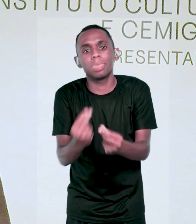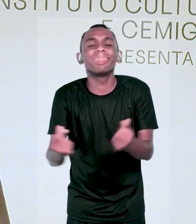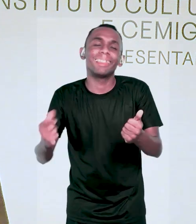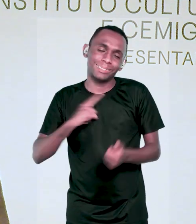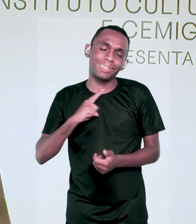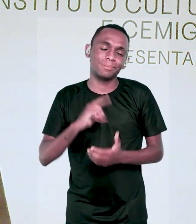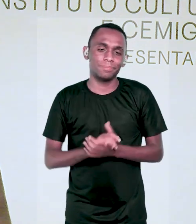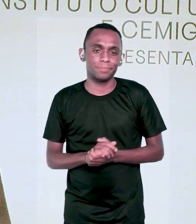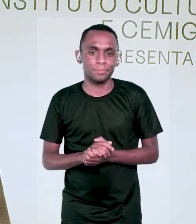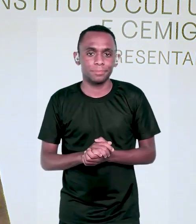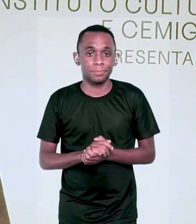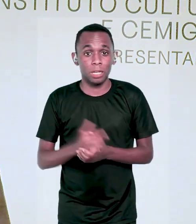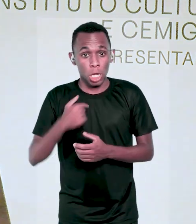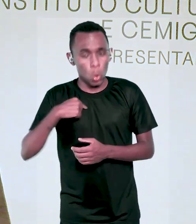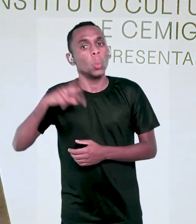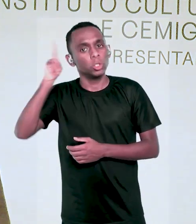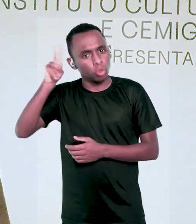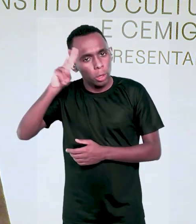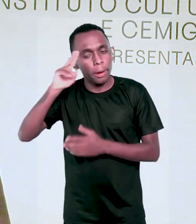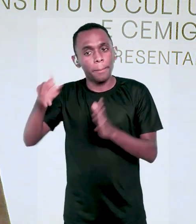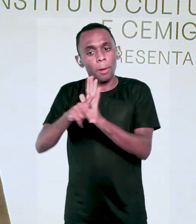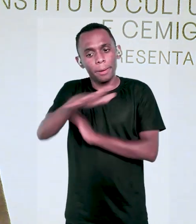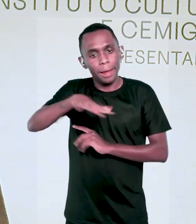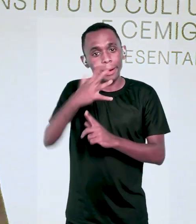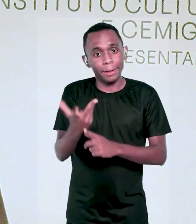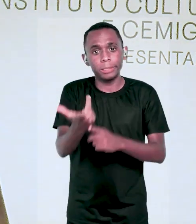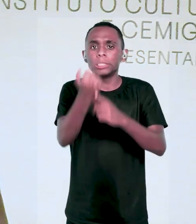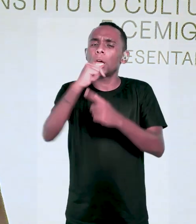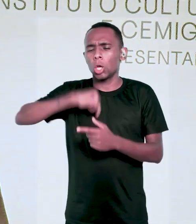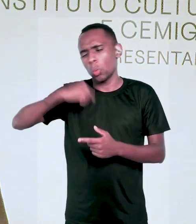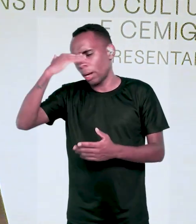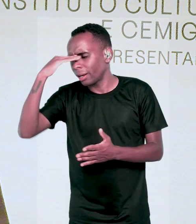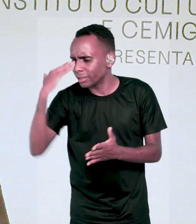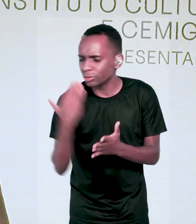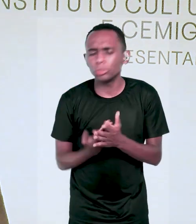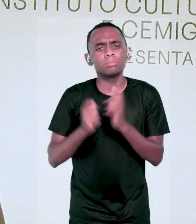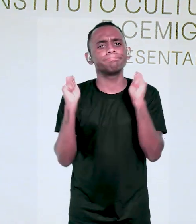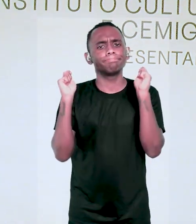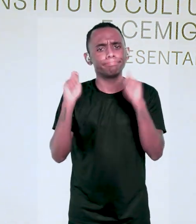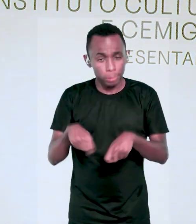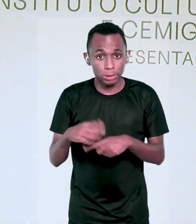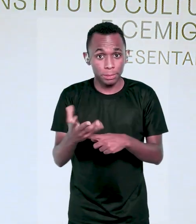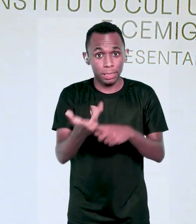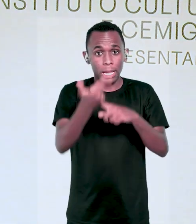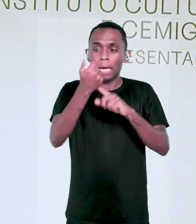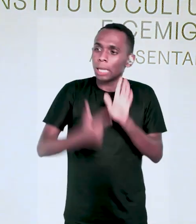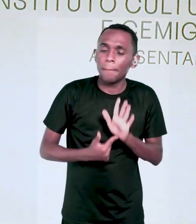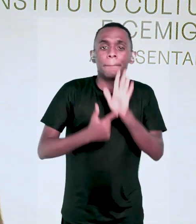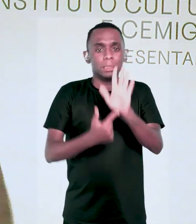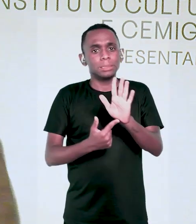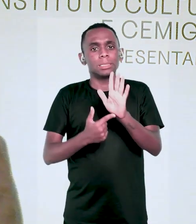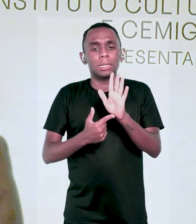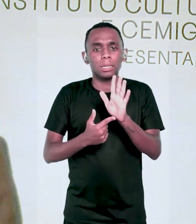confiança em si incorpora um processo destruidor como historiador da arte